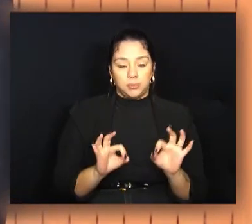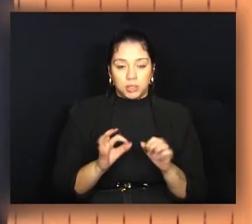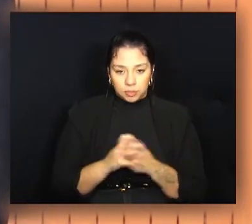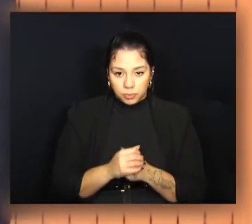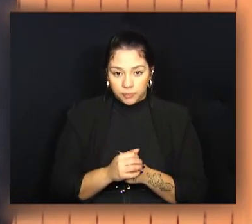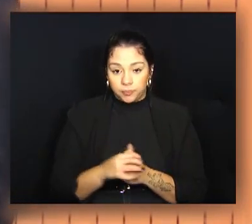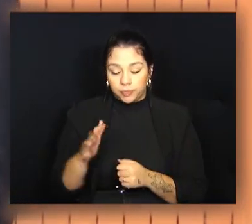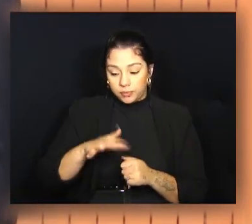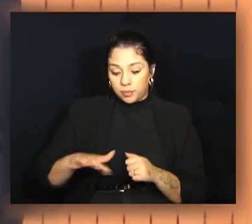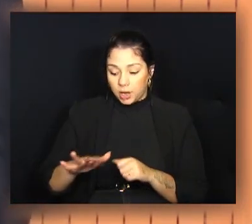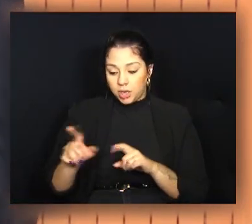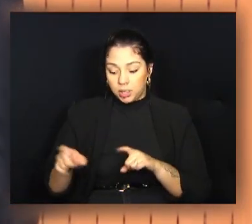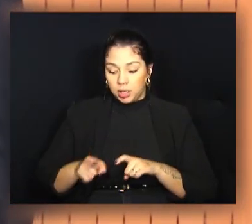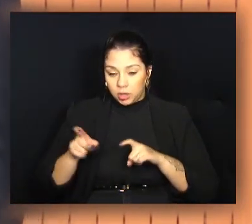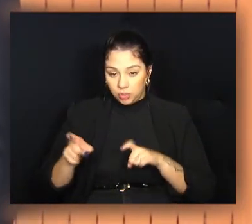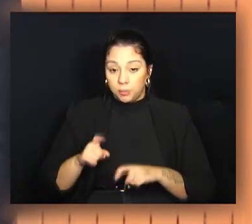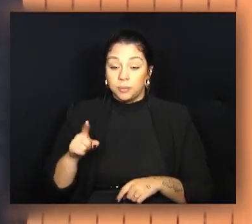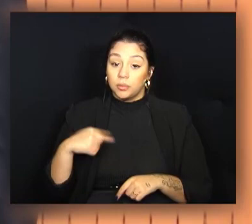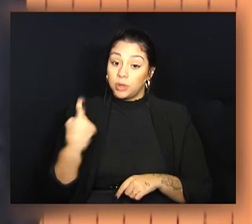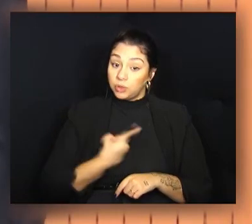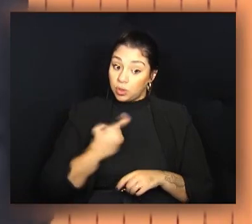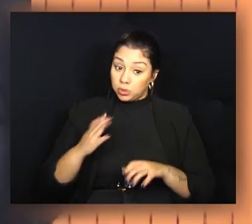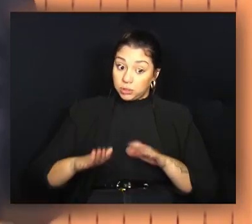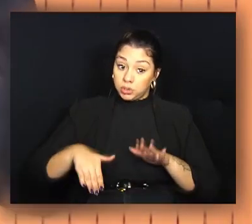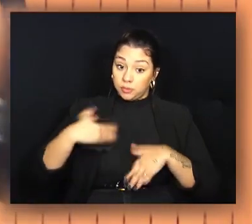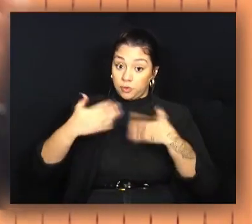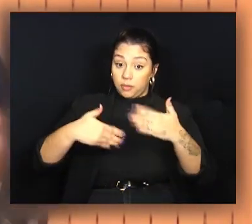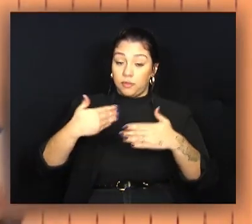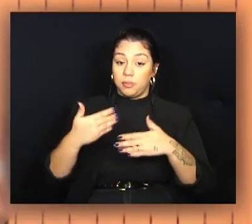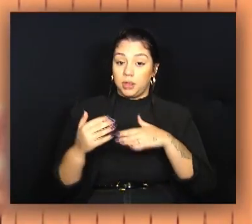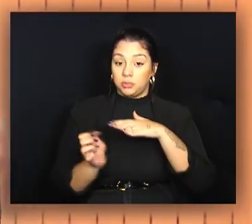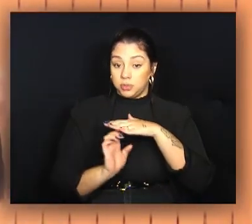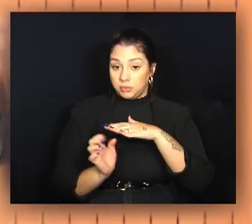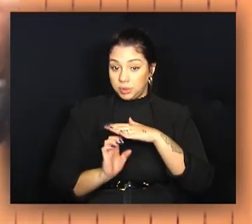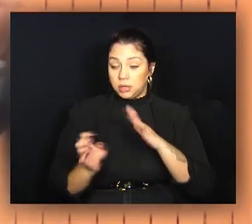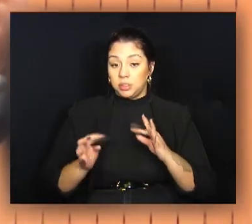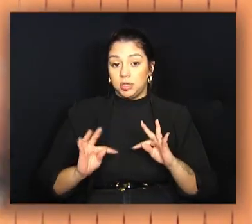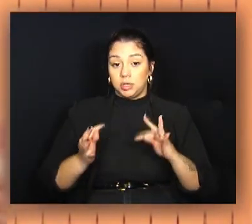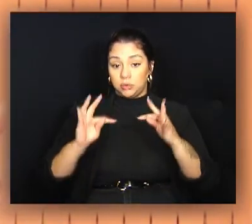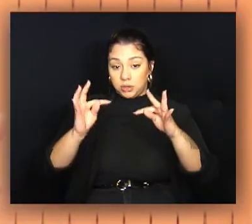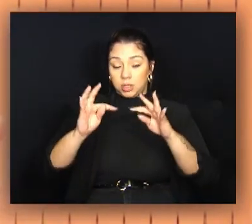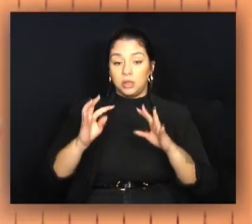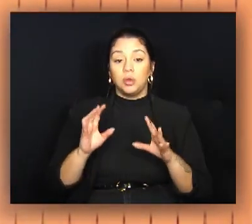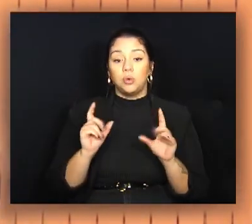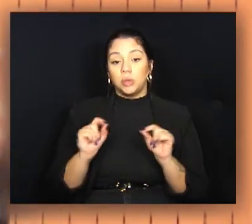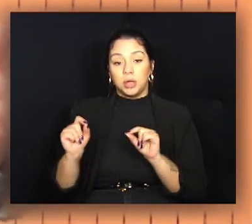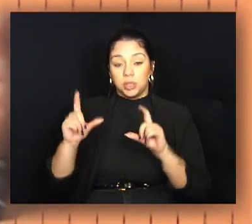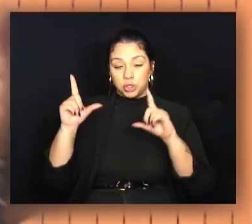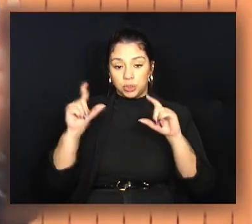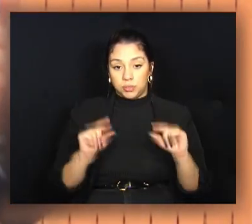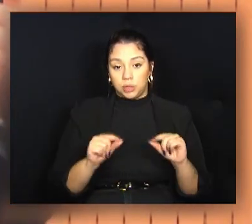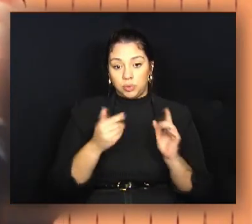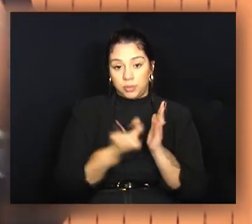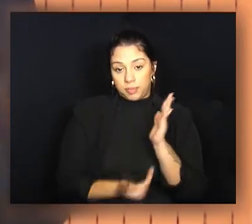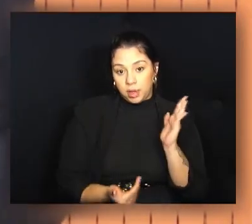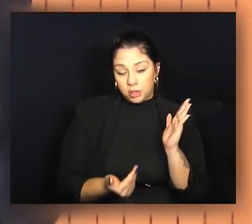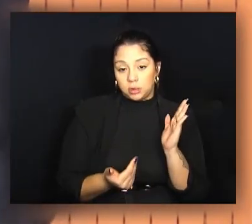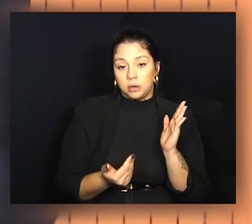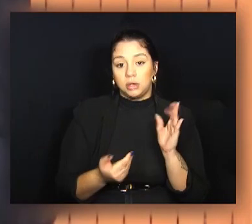na agricultura. Nós desenvolvemos a Embrapa tecnologias para reduzir a perda, para